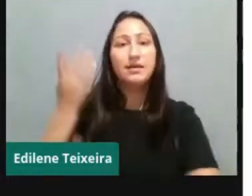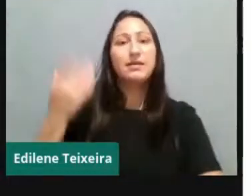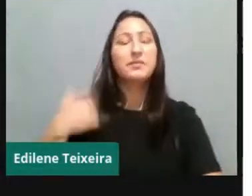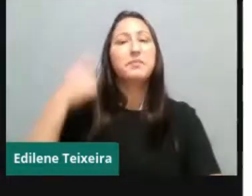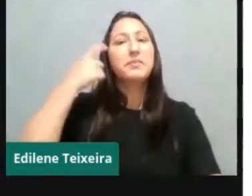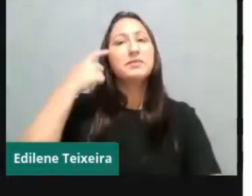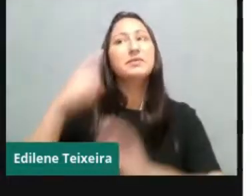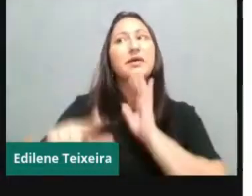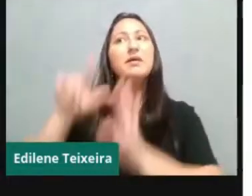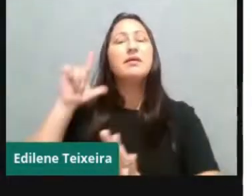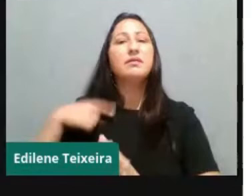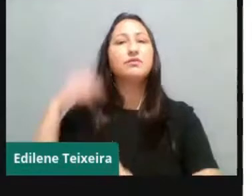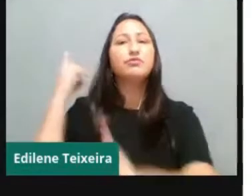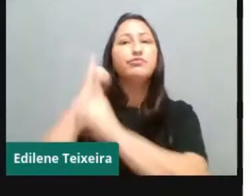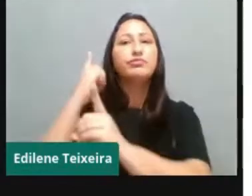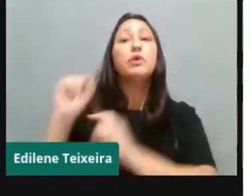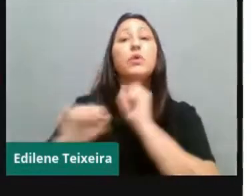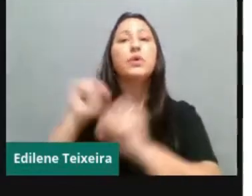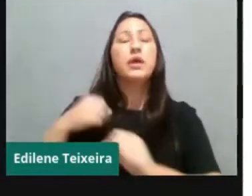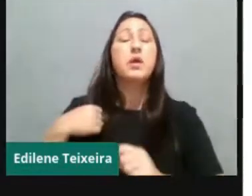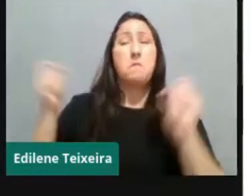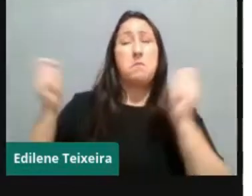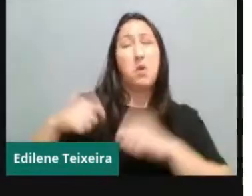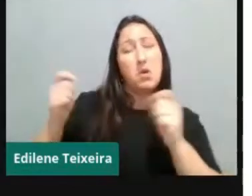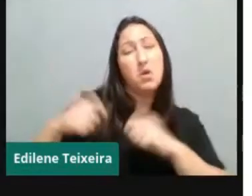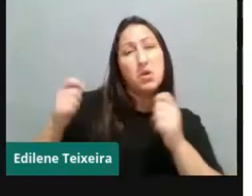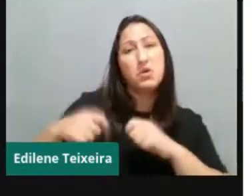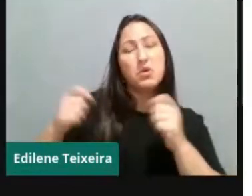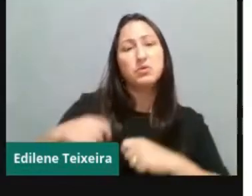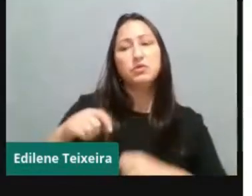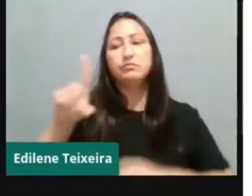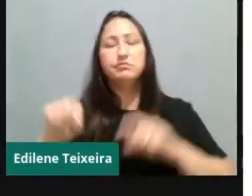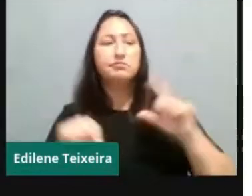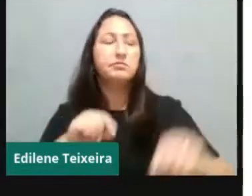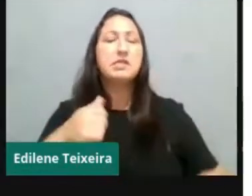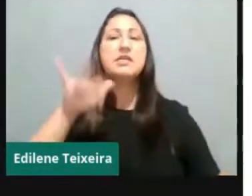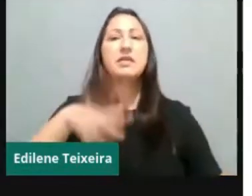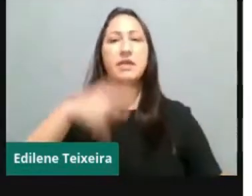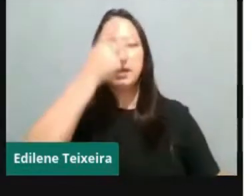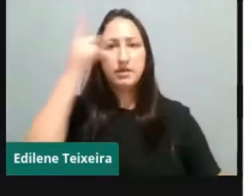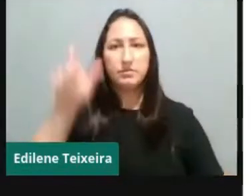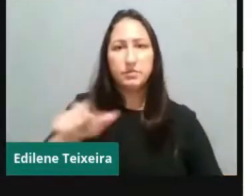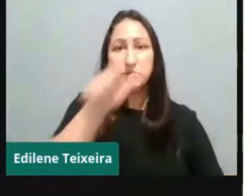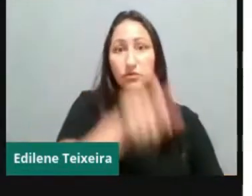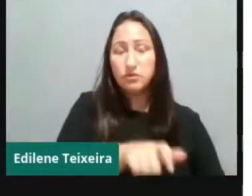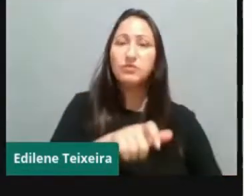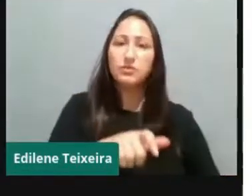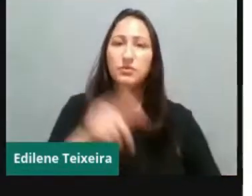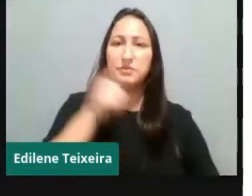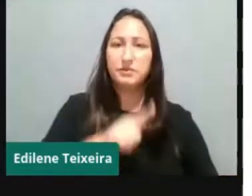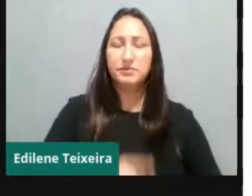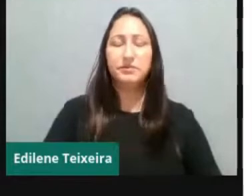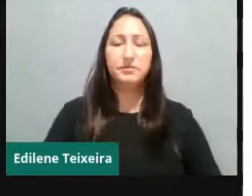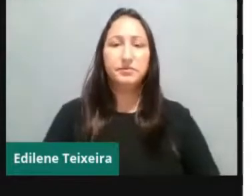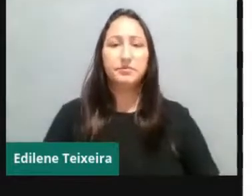tentar achar aqui qual a provável, depois do treinamento, qual é a provável pontuação de um novo sujeito. Então,